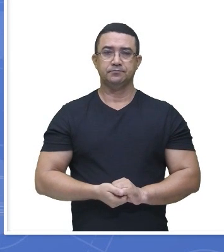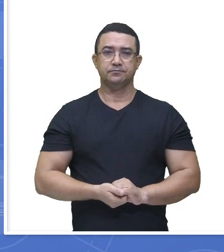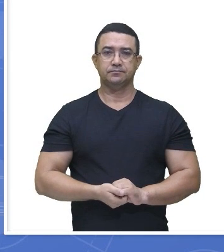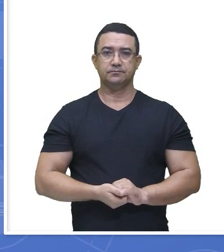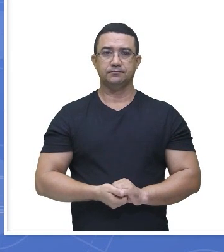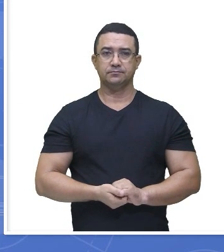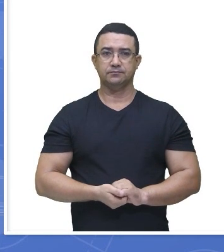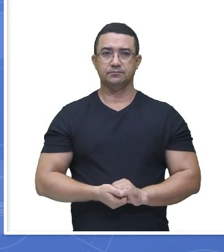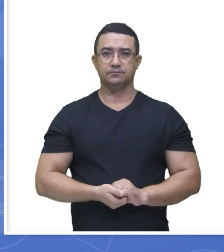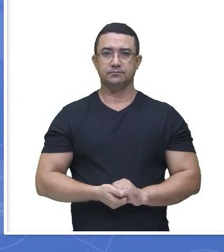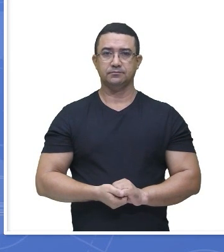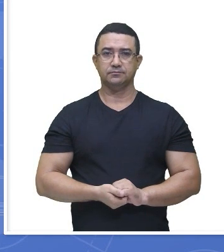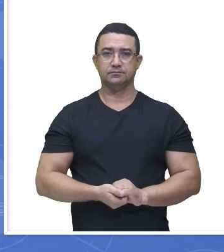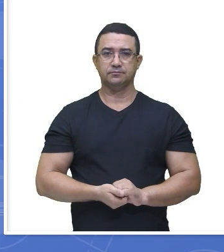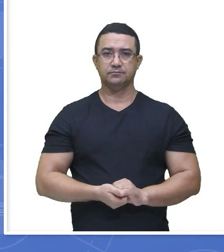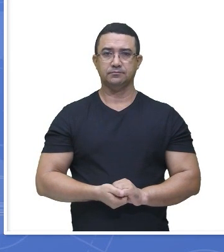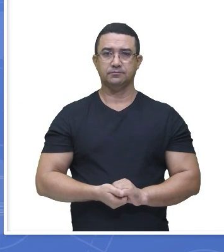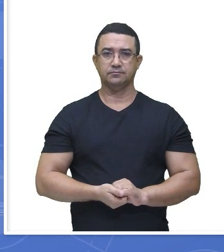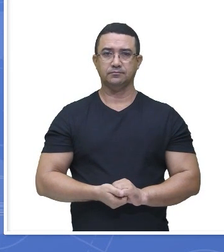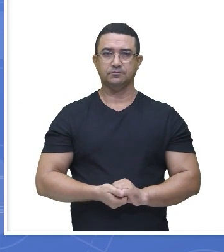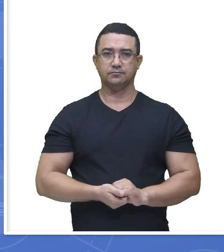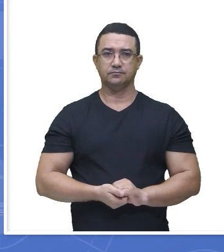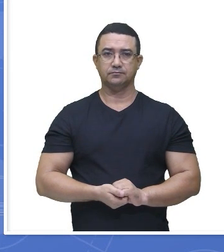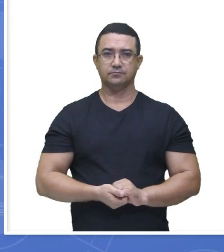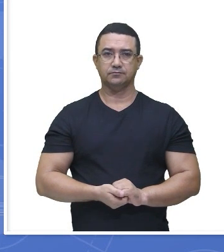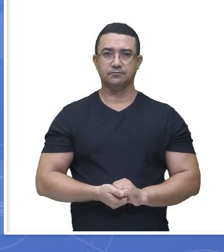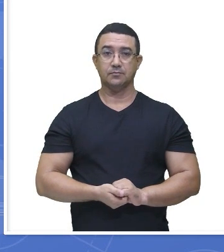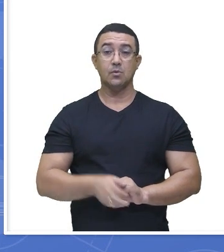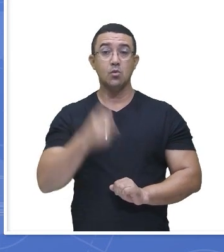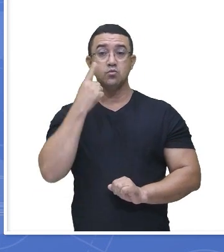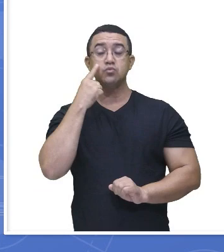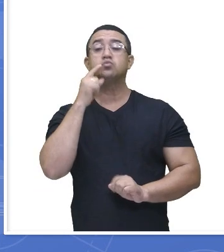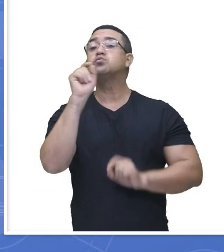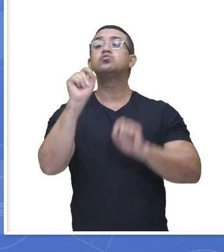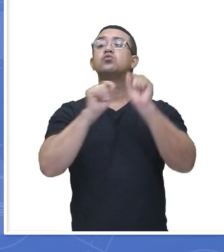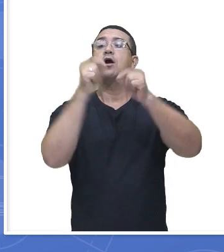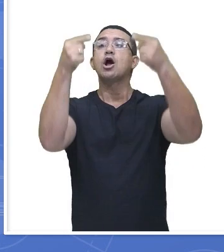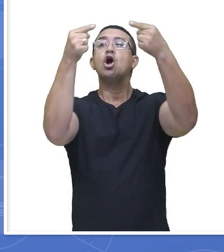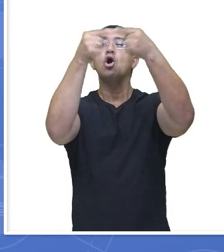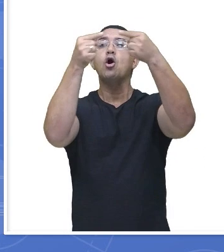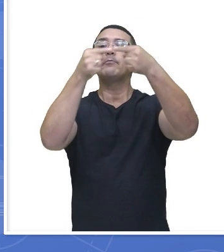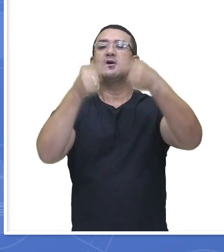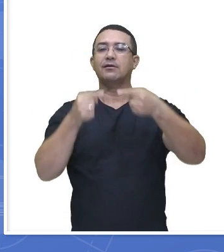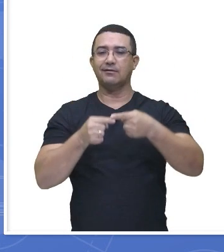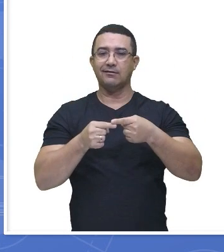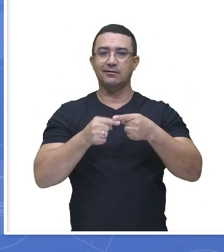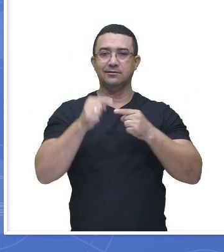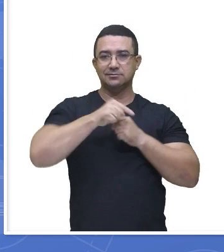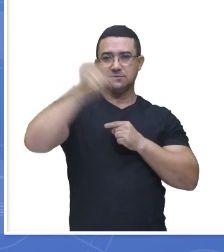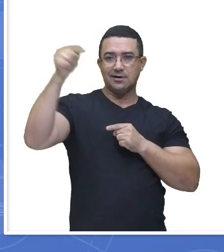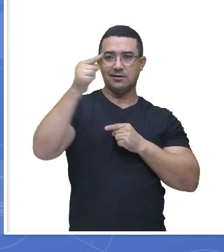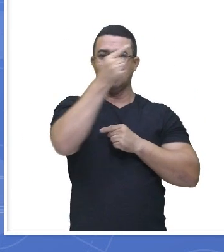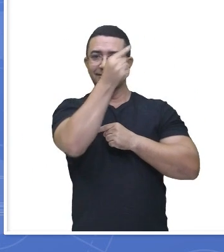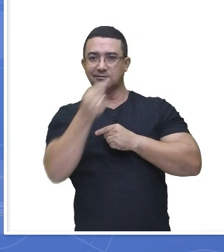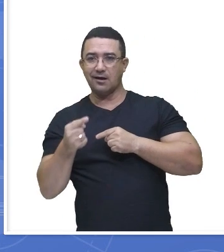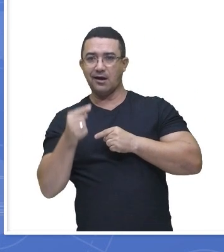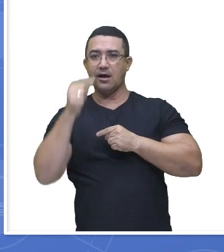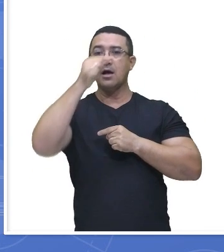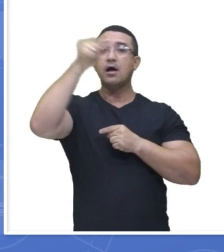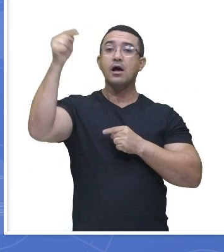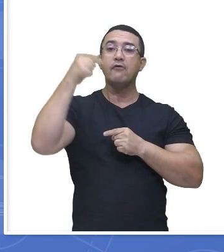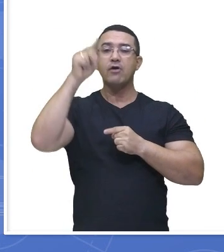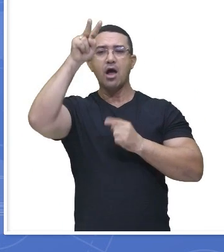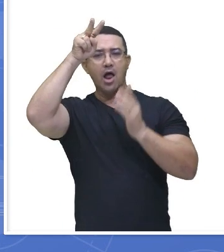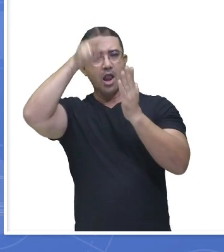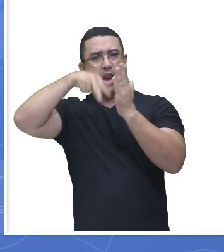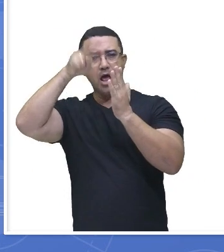o que cai aí com essa questão dessa característica. Um solo personagem principal. Aí você vai ler lá,